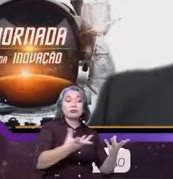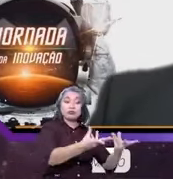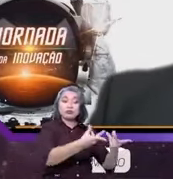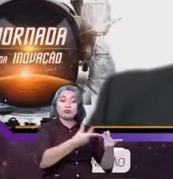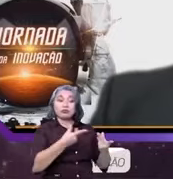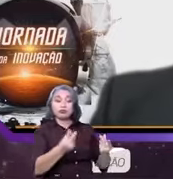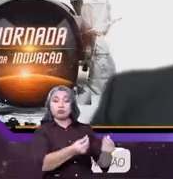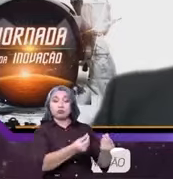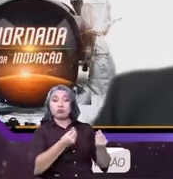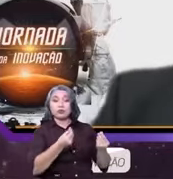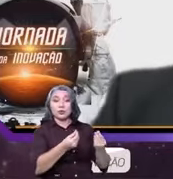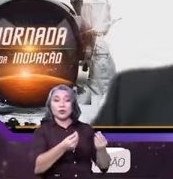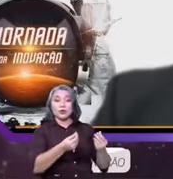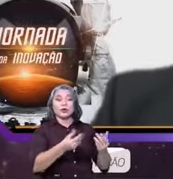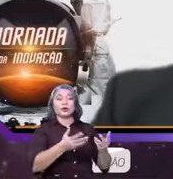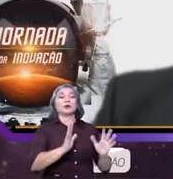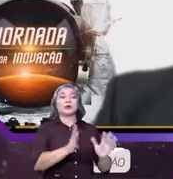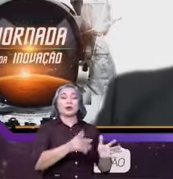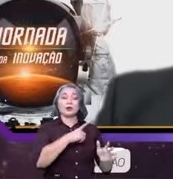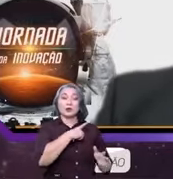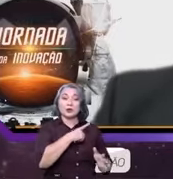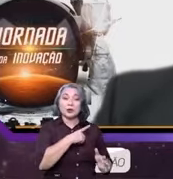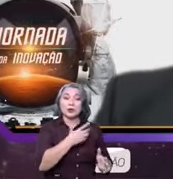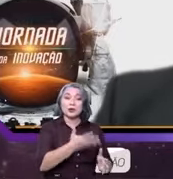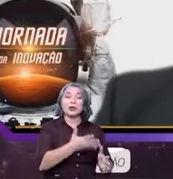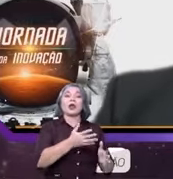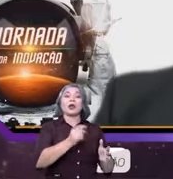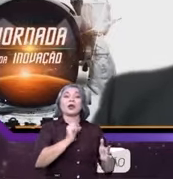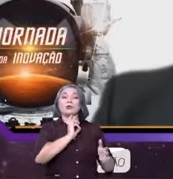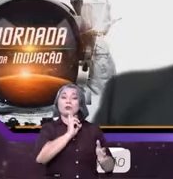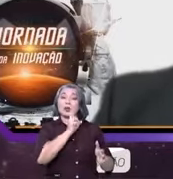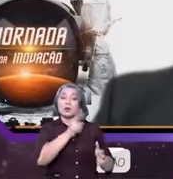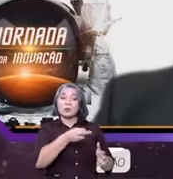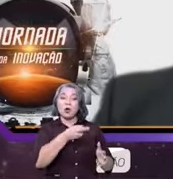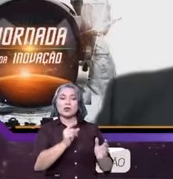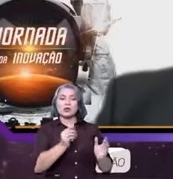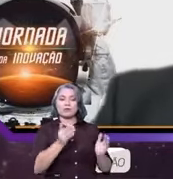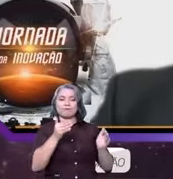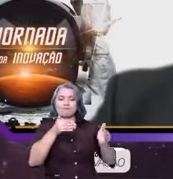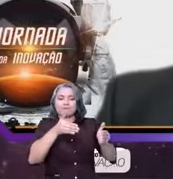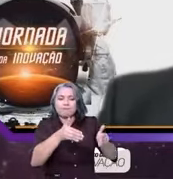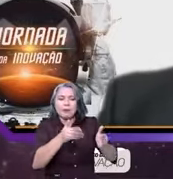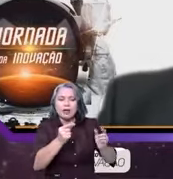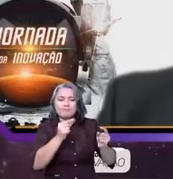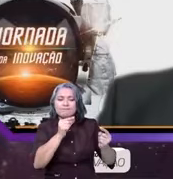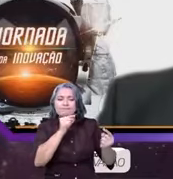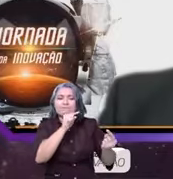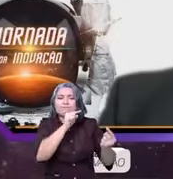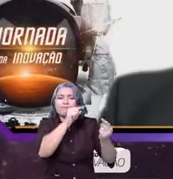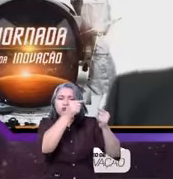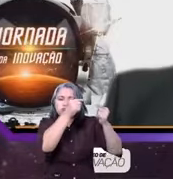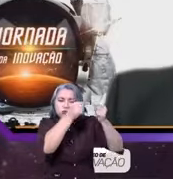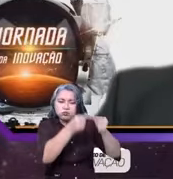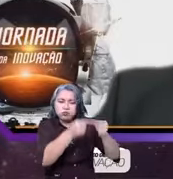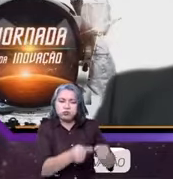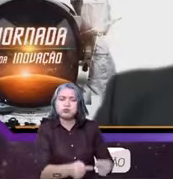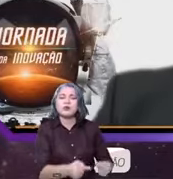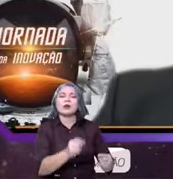aspecto, desculpa, que tem uma finalidade específica, e isso tem que ser considerado numa entrega